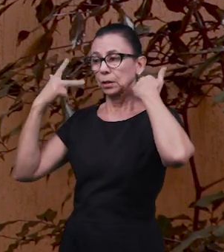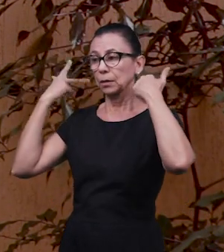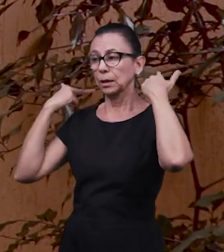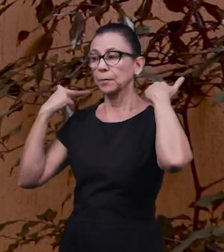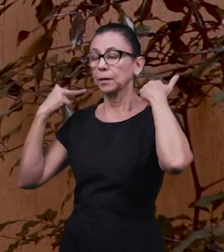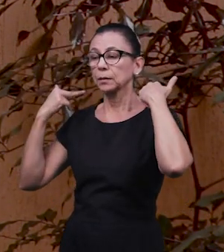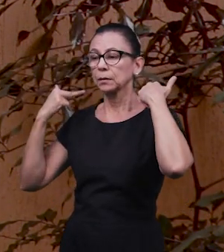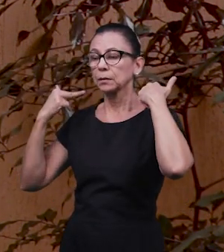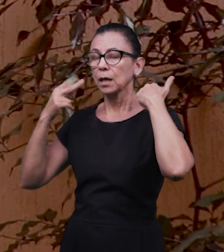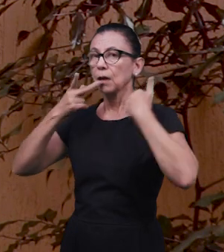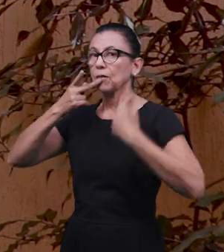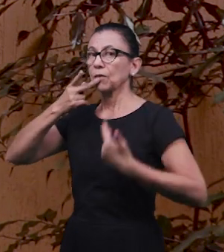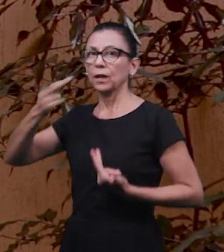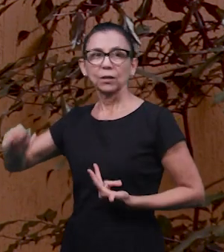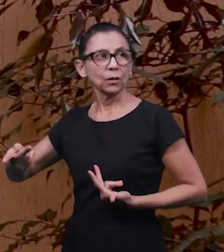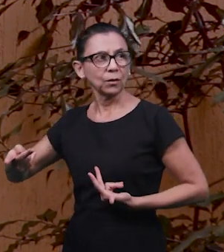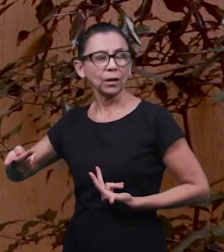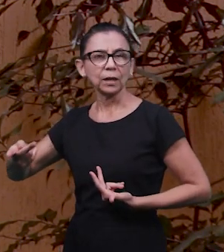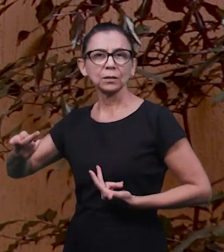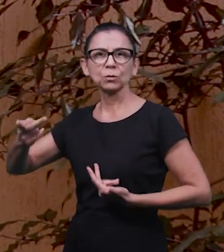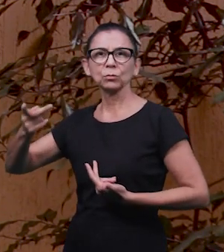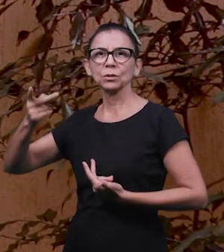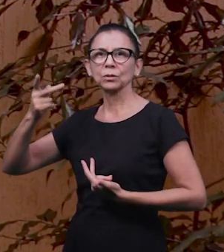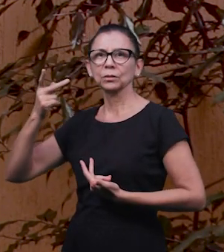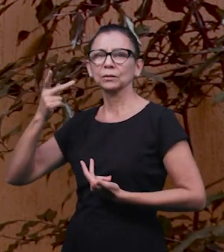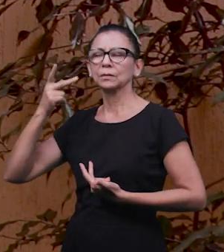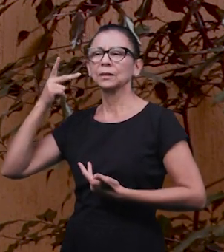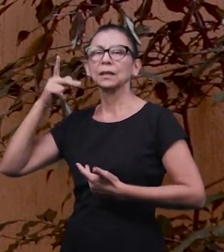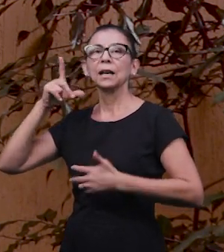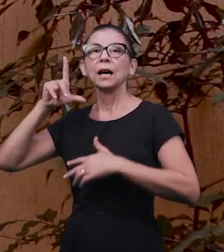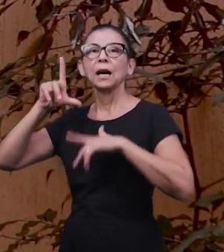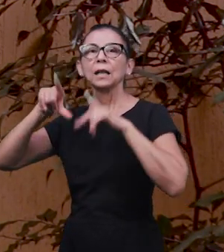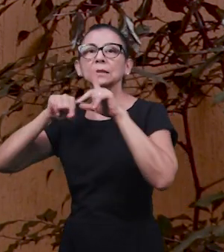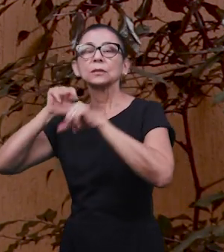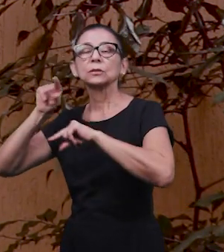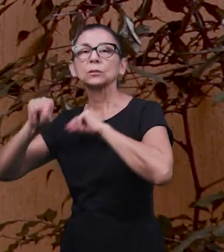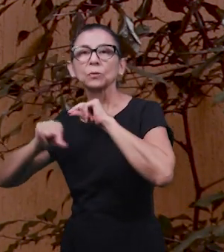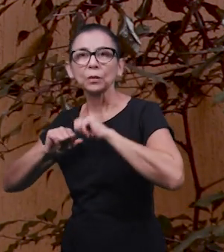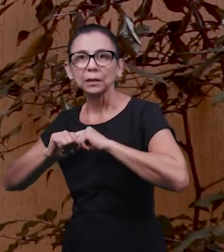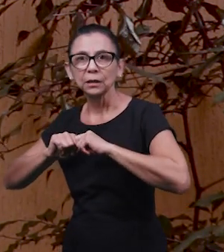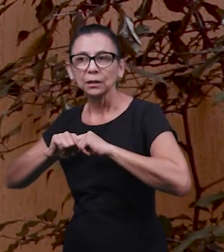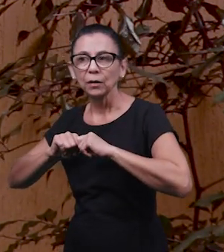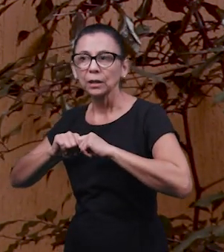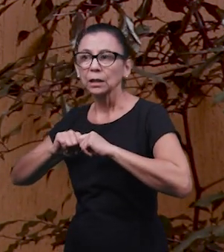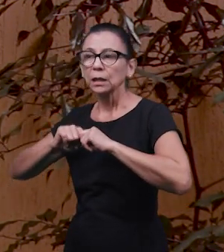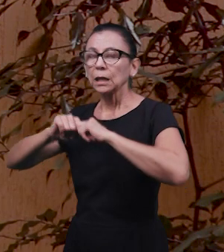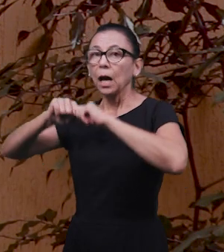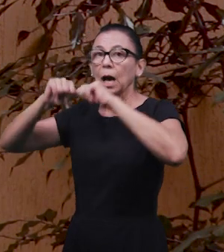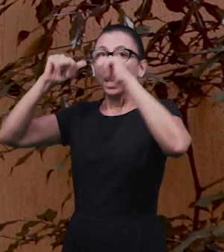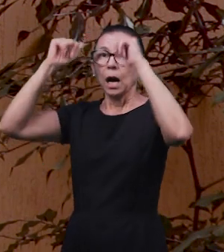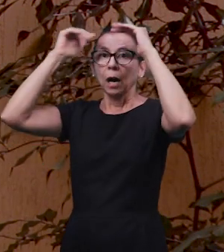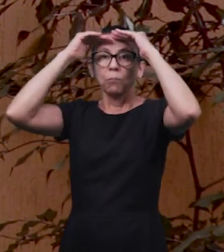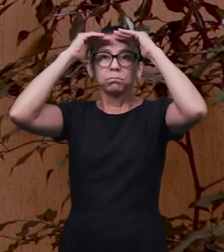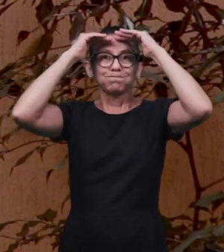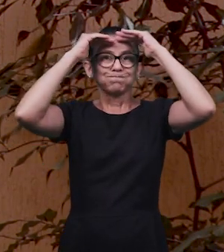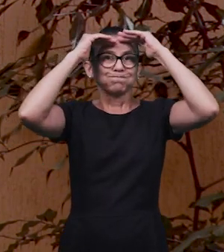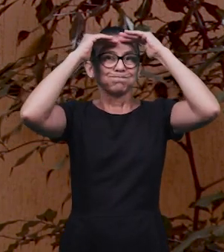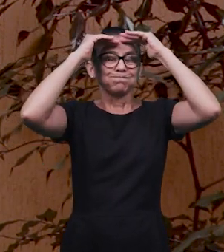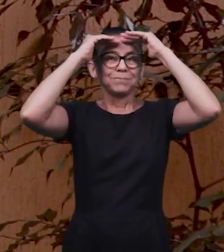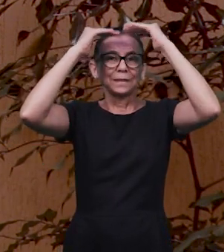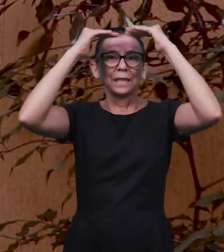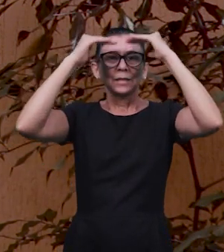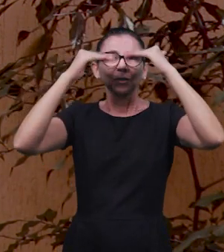segredo. E qual era o segredo? Que para ele ser forte espiritualmente, ele deveria obedecer ao